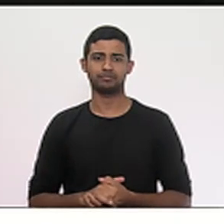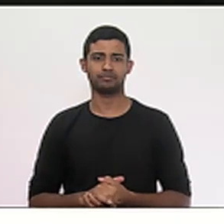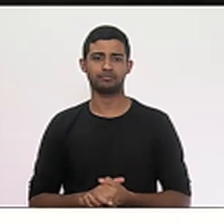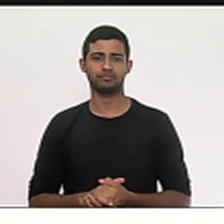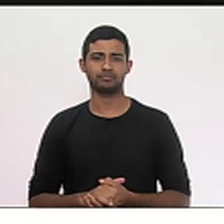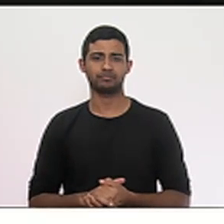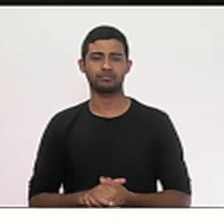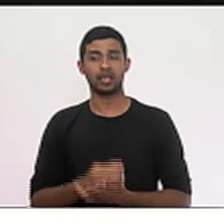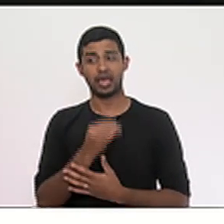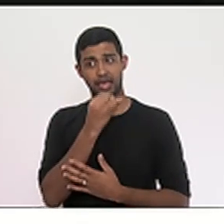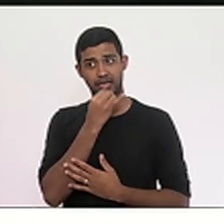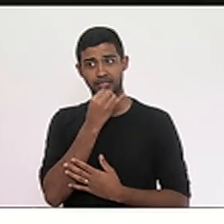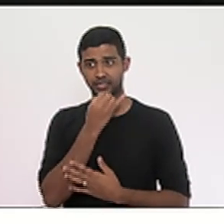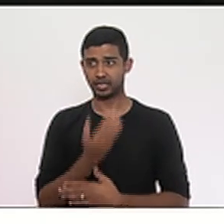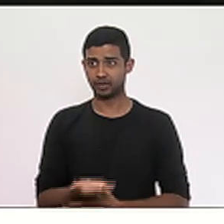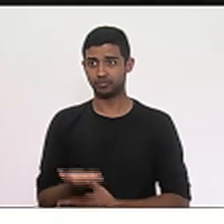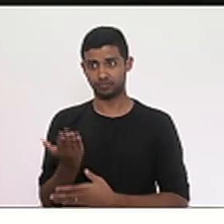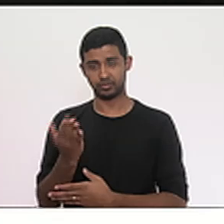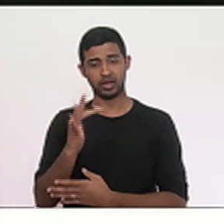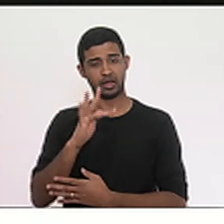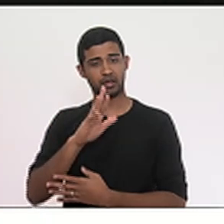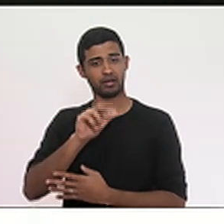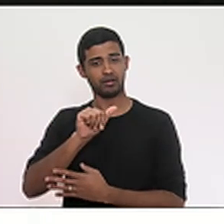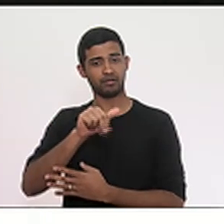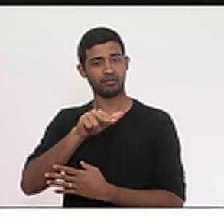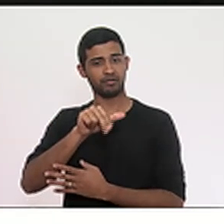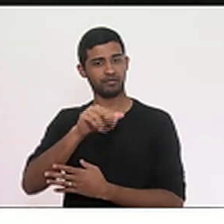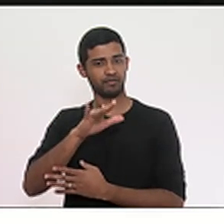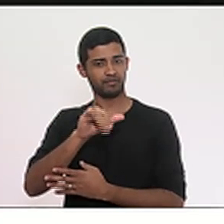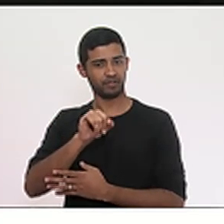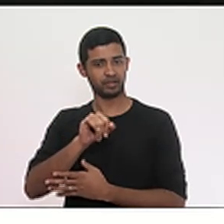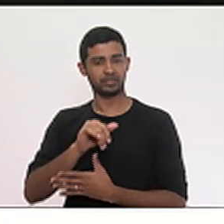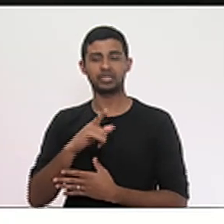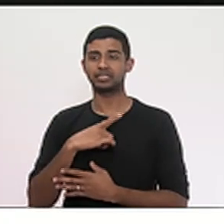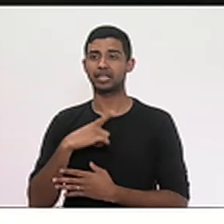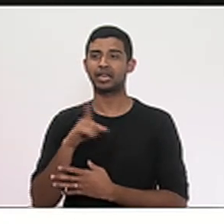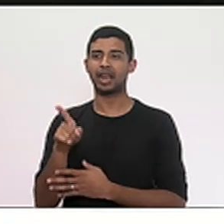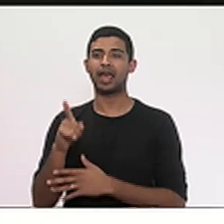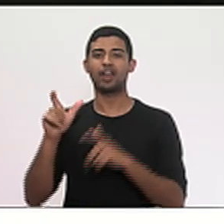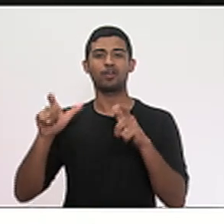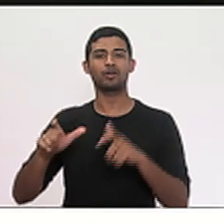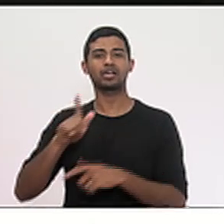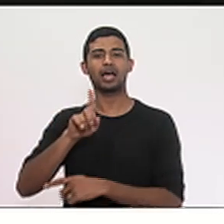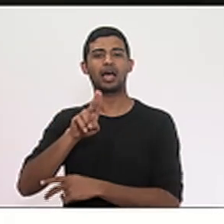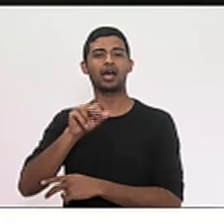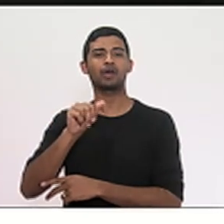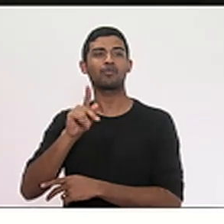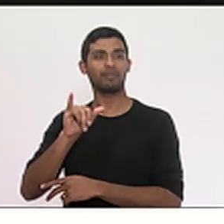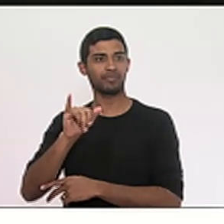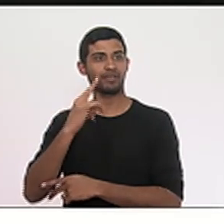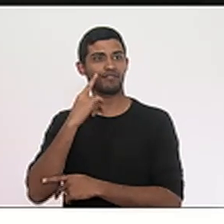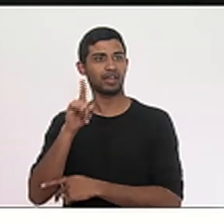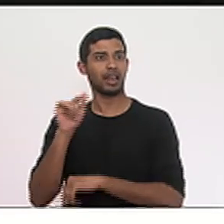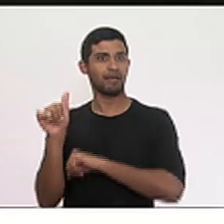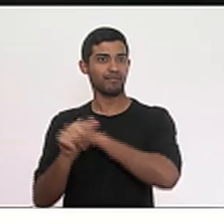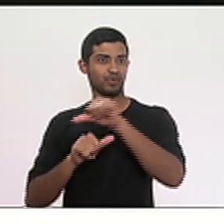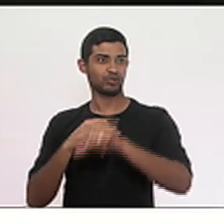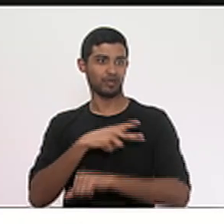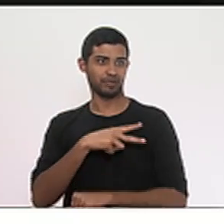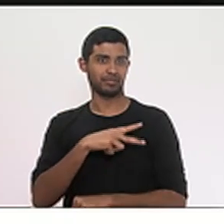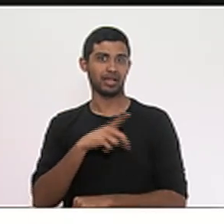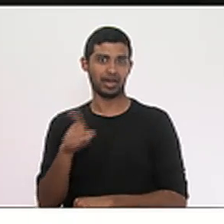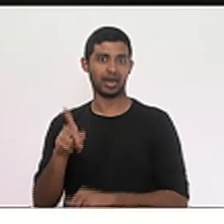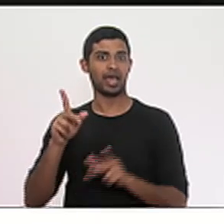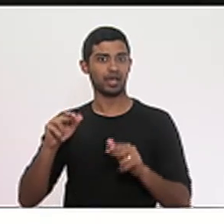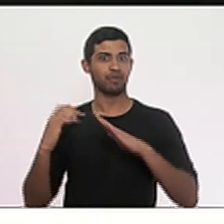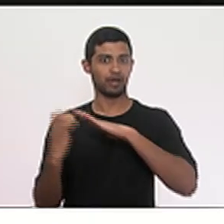Exemplos disso, doutor Cid, a gente tem a água de Guapimirim, que foi privatizada pela mesma empresa que